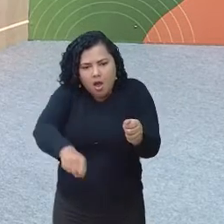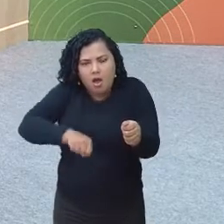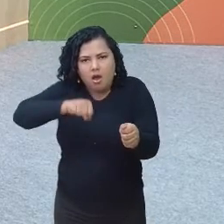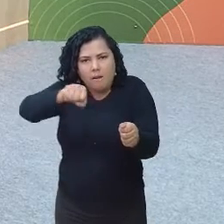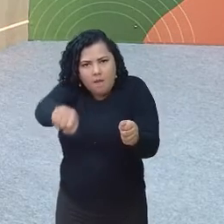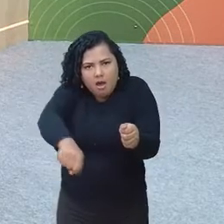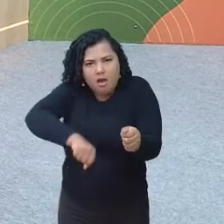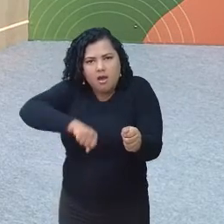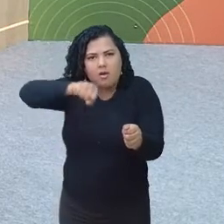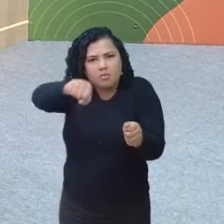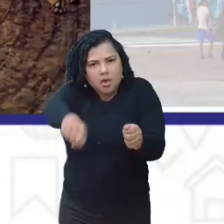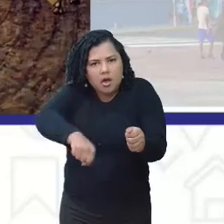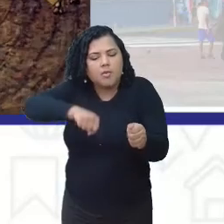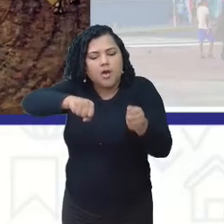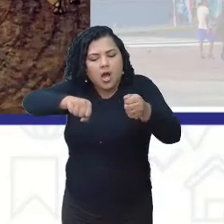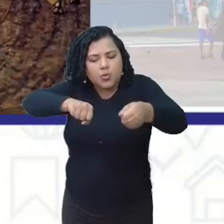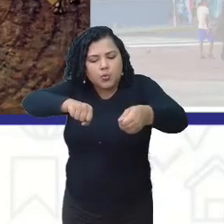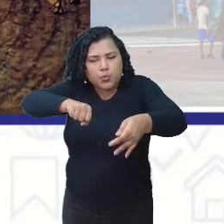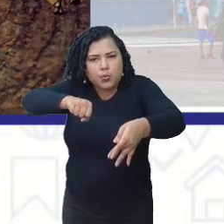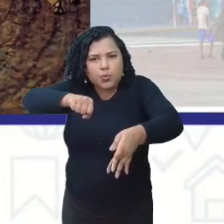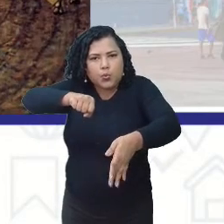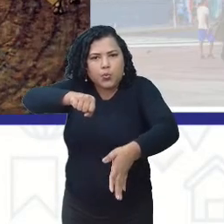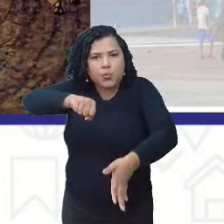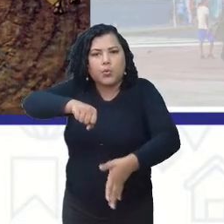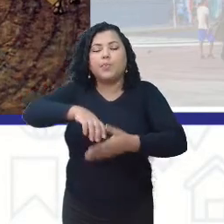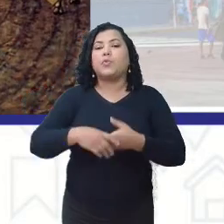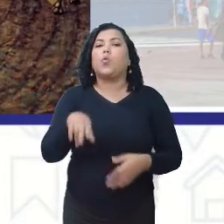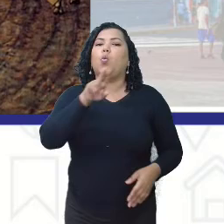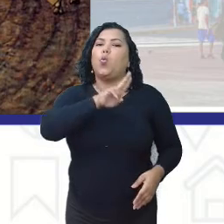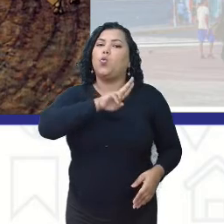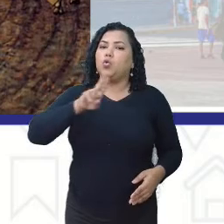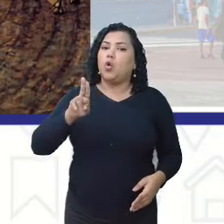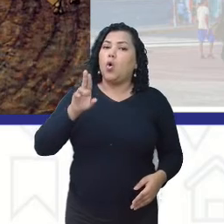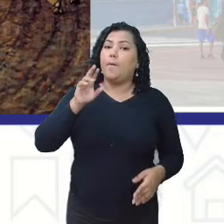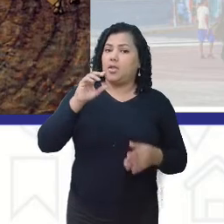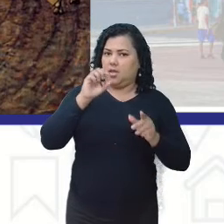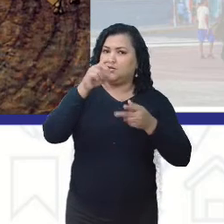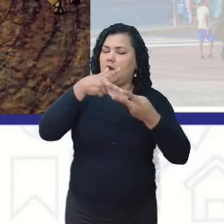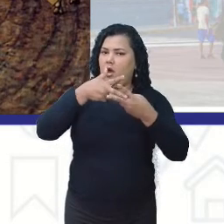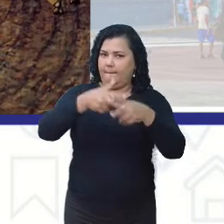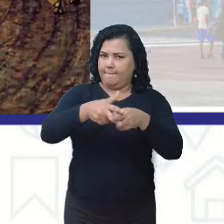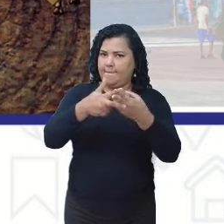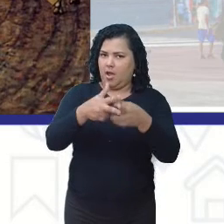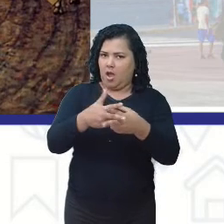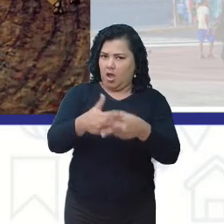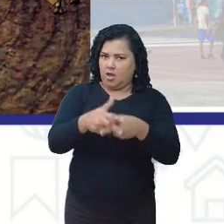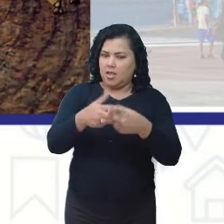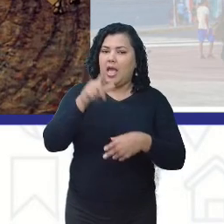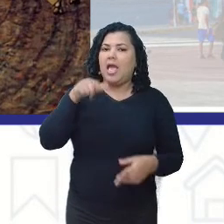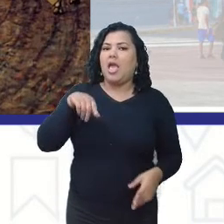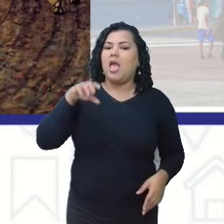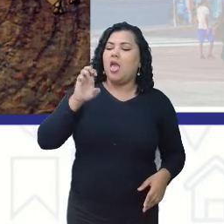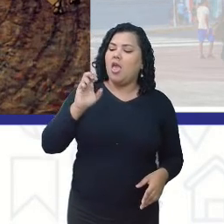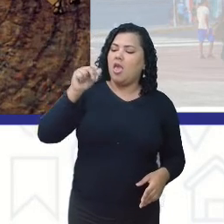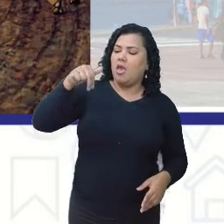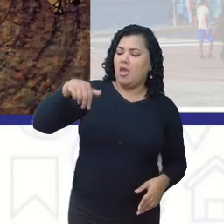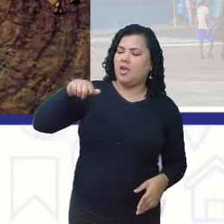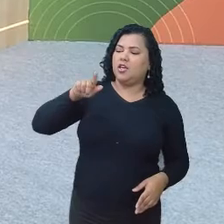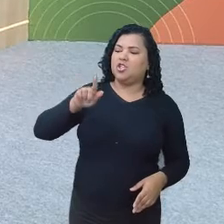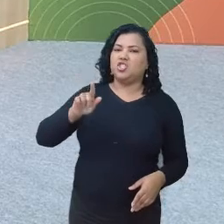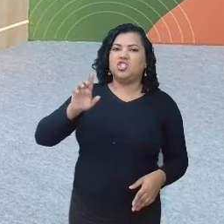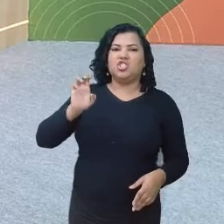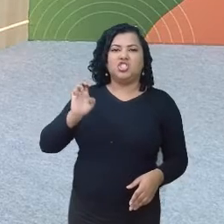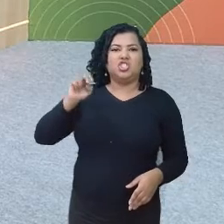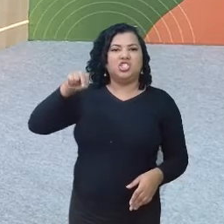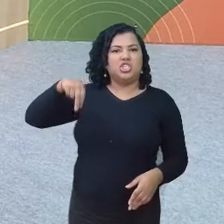nessa engenhoca aqui, que nós chamamos de engenho. Então, quando nós falamos, fulano ele